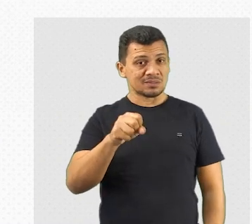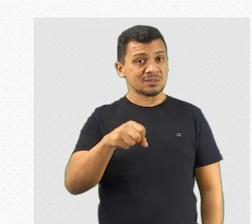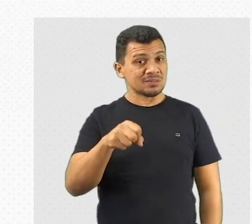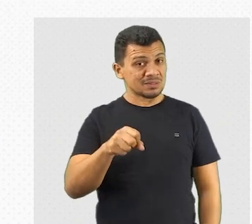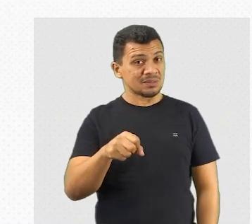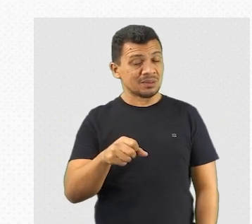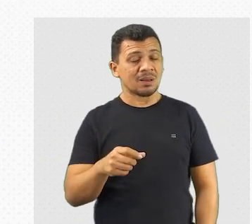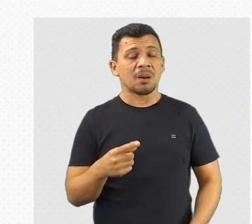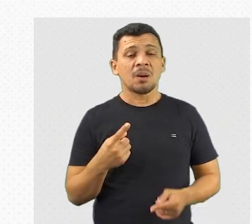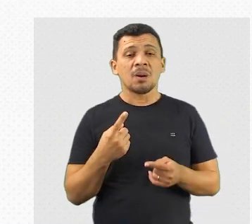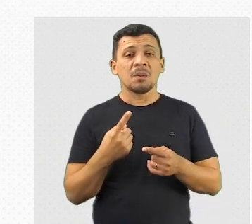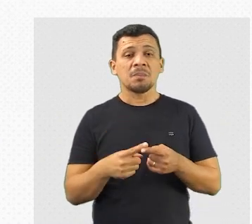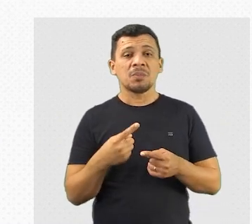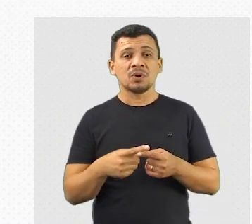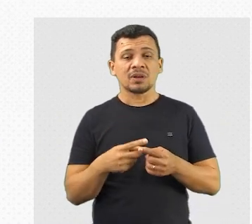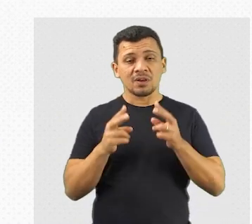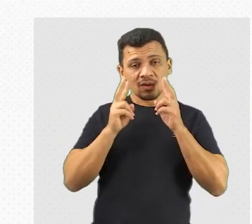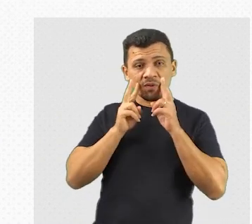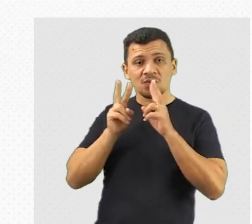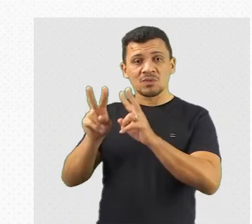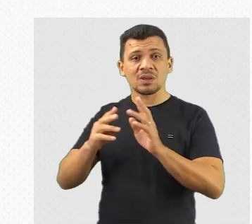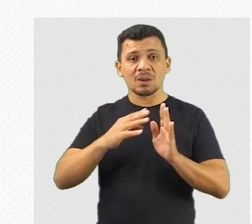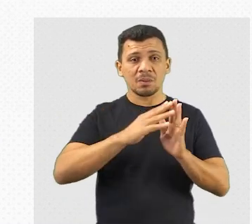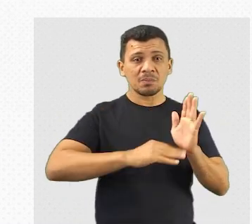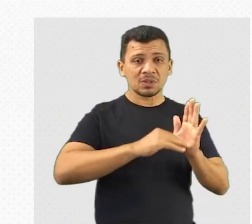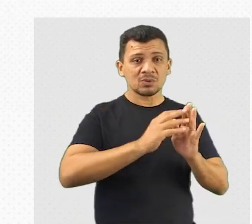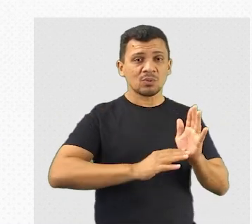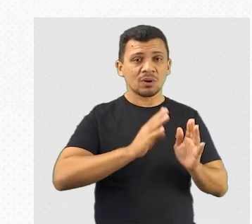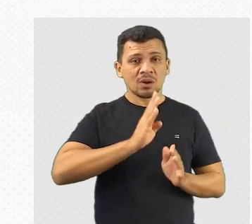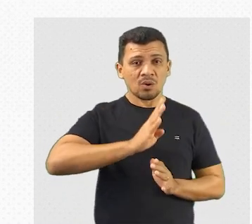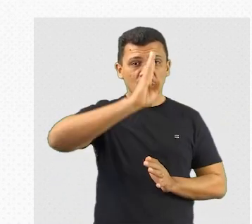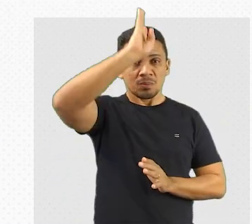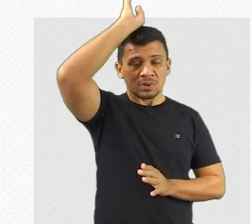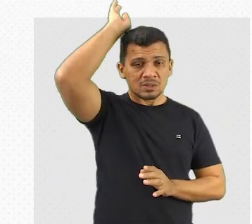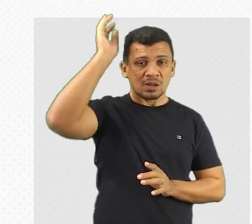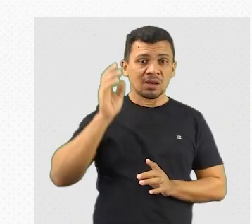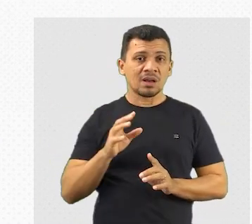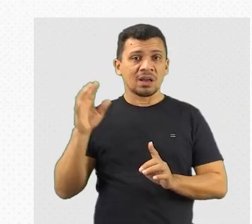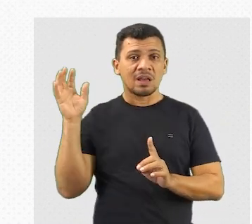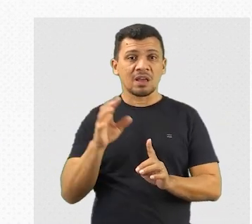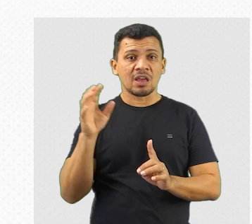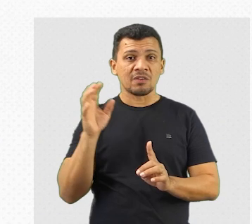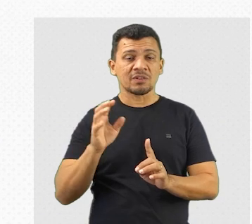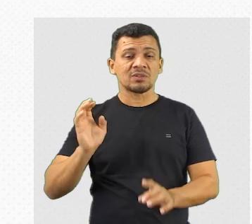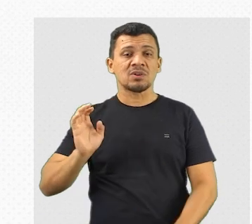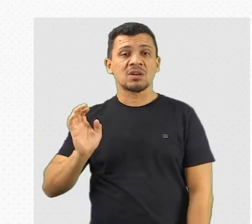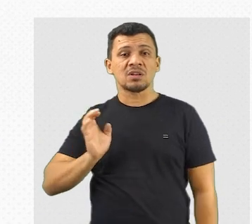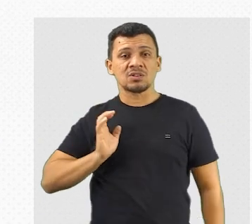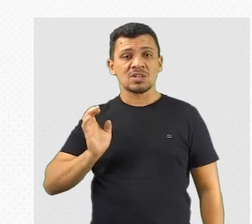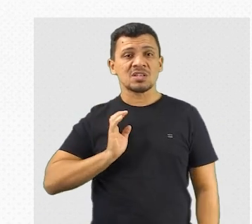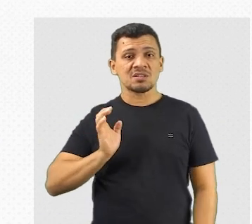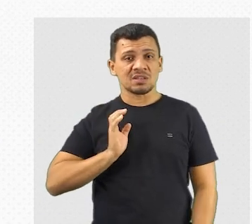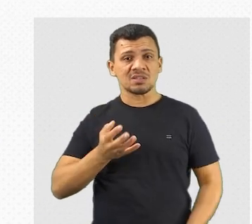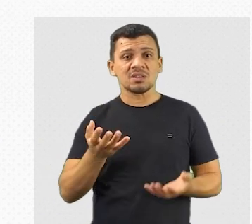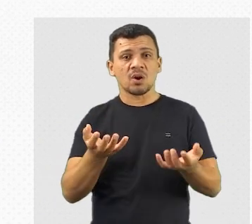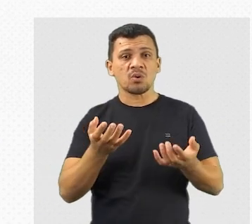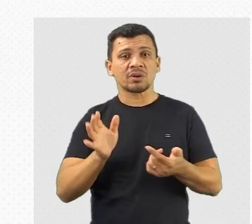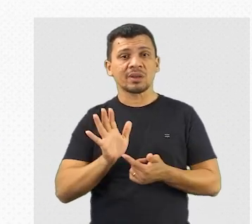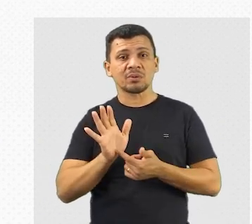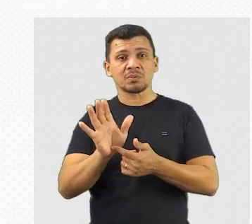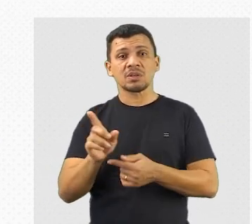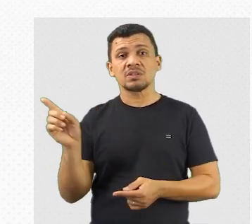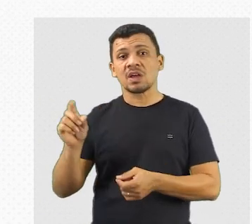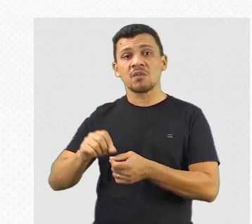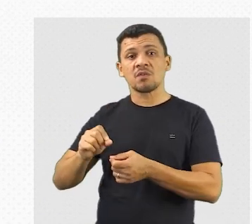isso. Então, quando você olha a pintura romana, ela é um reflexo do nível de riqueza que eu quero demonstrar. Por quê? Porque isso é feito numa